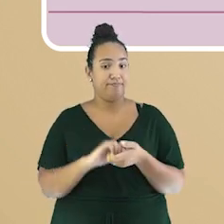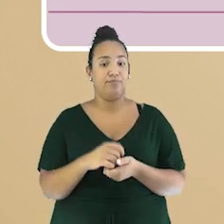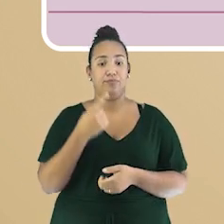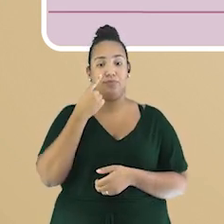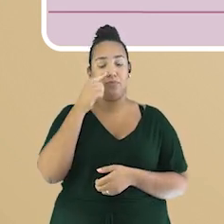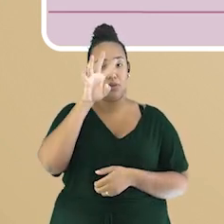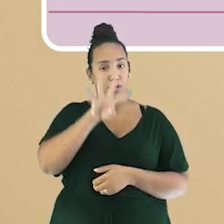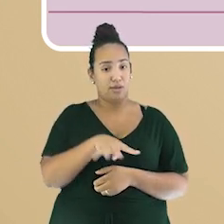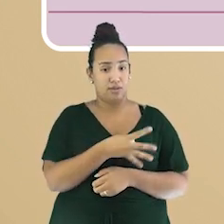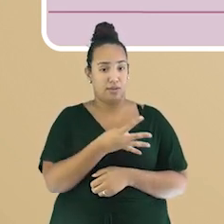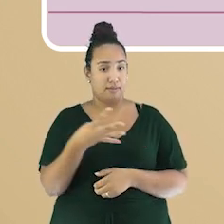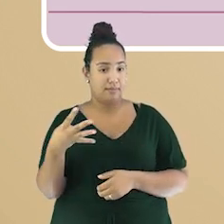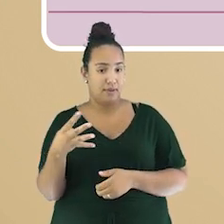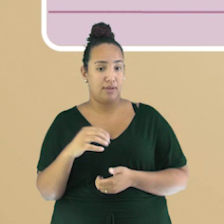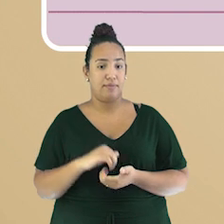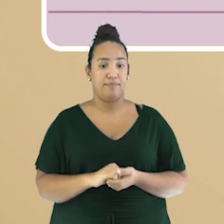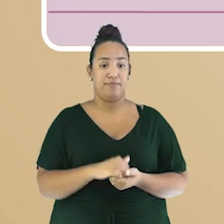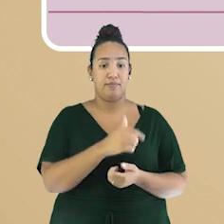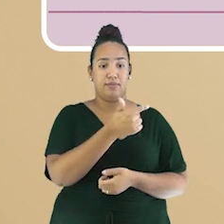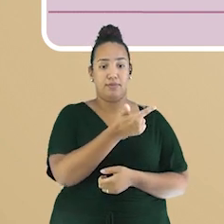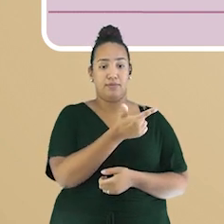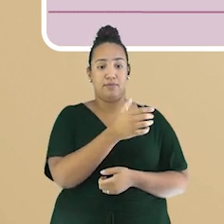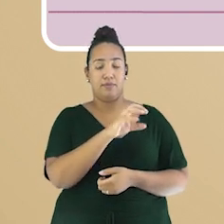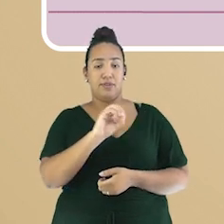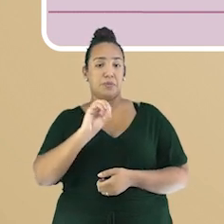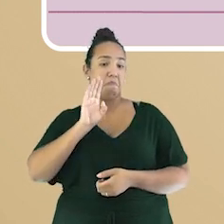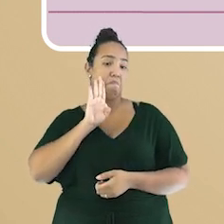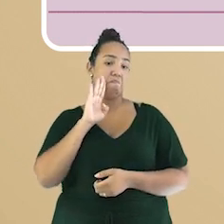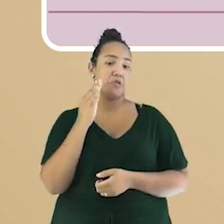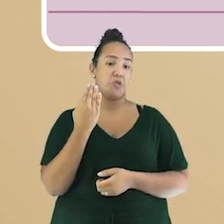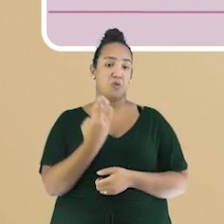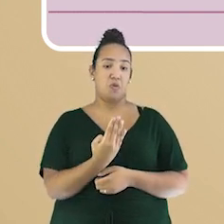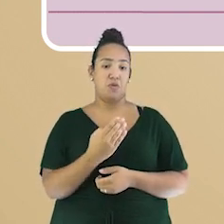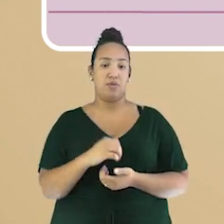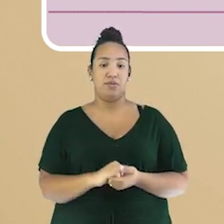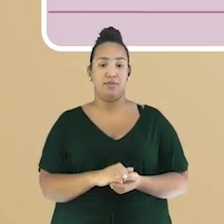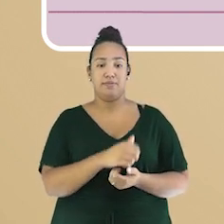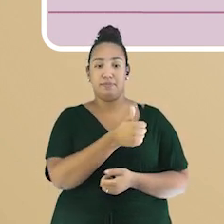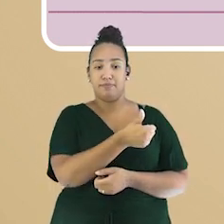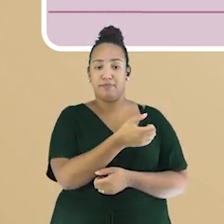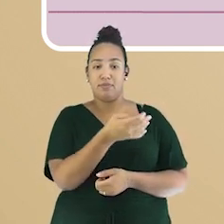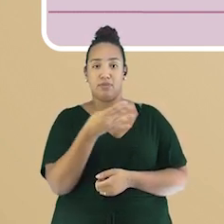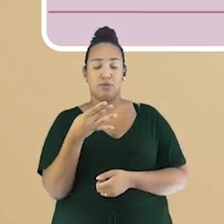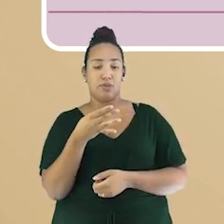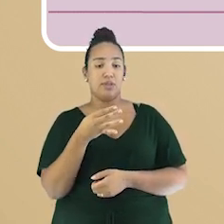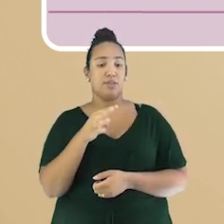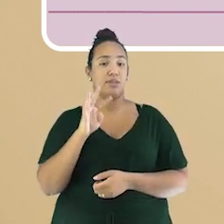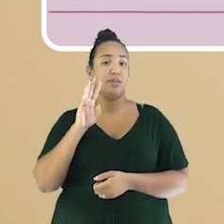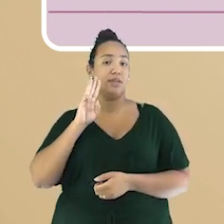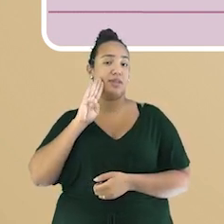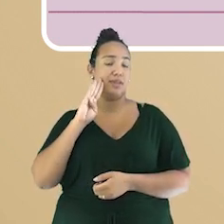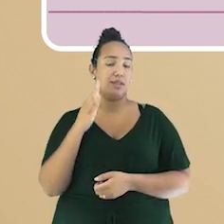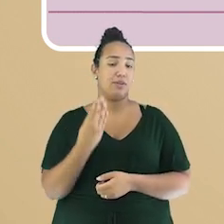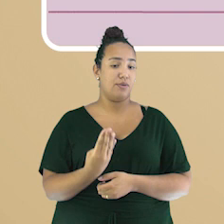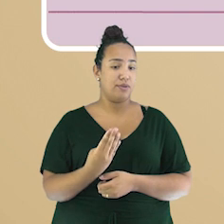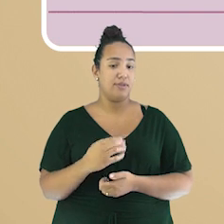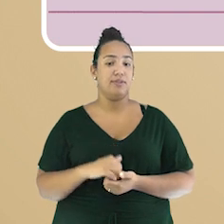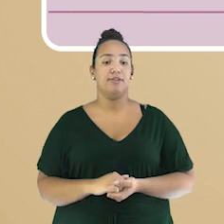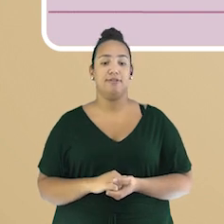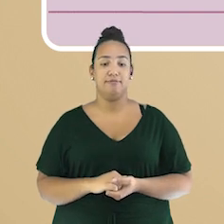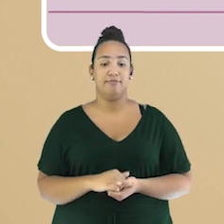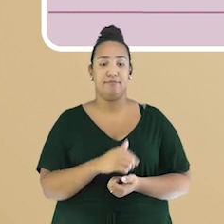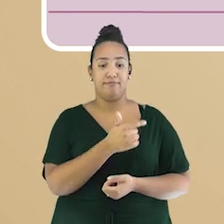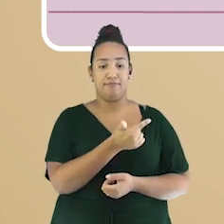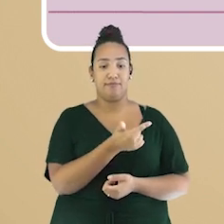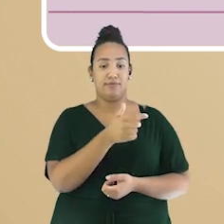tabela. 20 bilhões de átomos, 14 trilhões de neurônios no cérebro, 25 trilhões